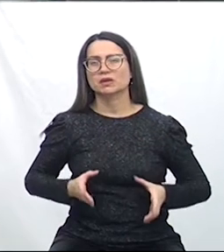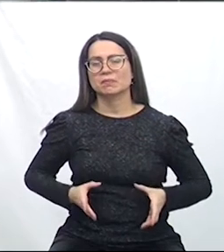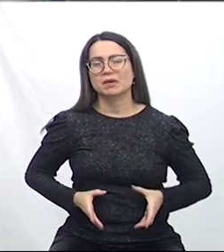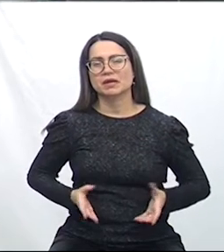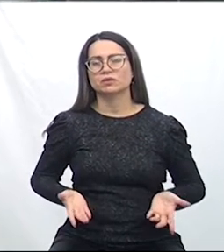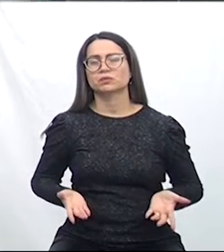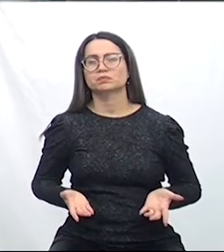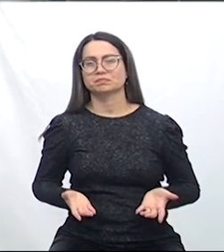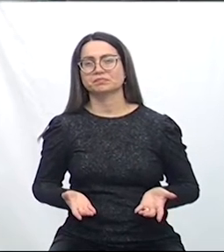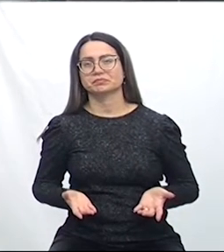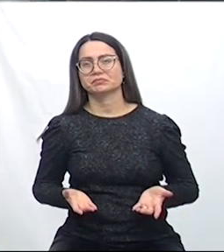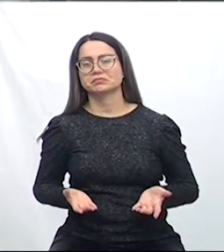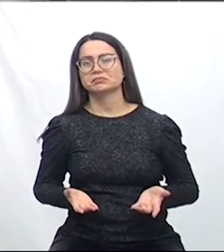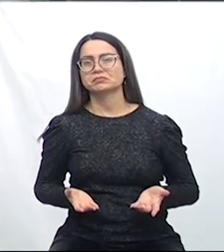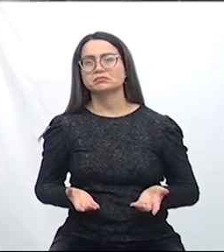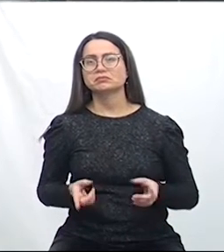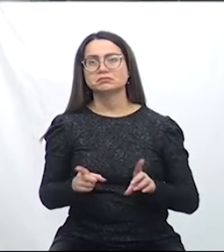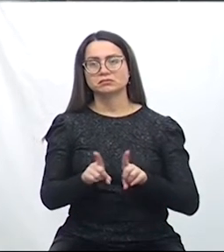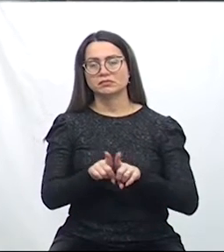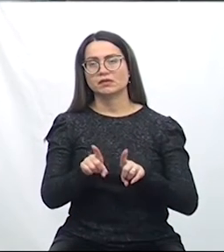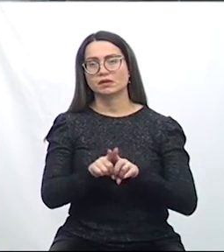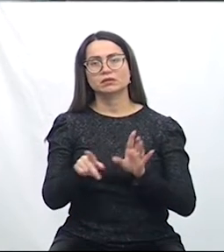cognitivas que ocorrem